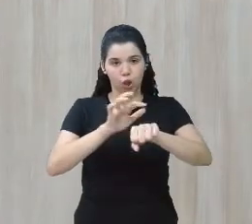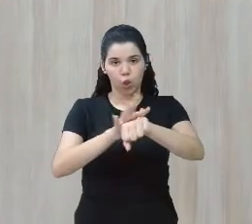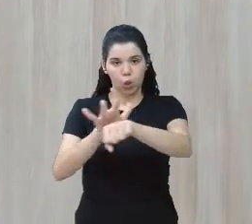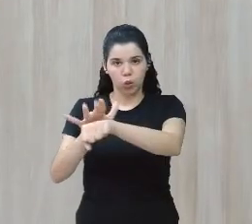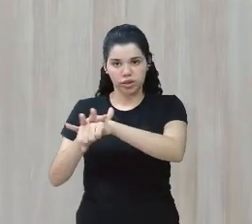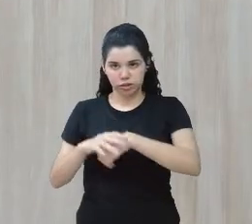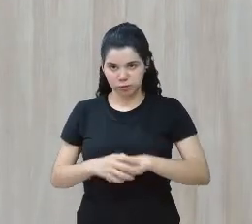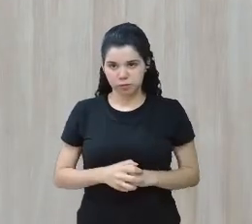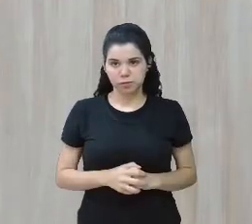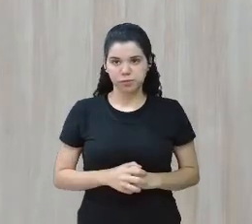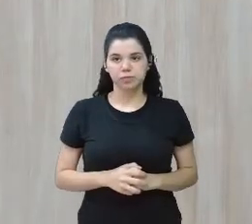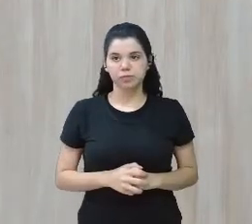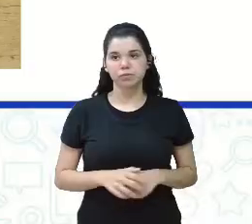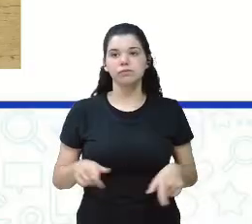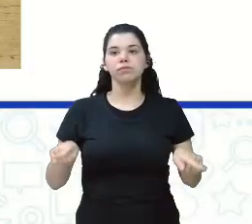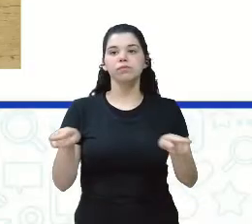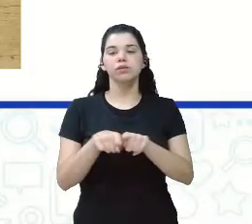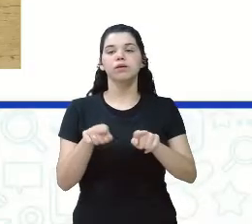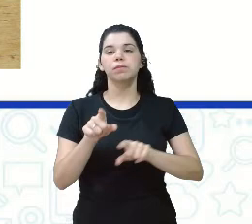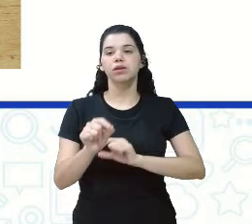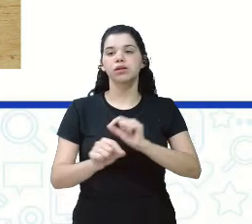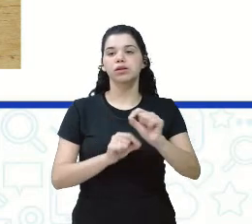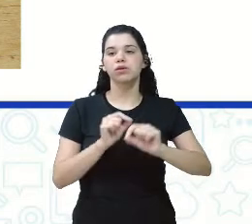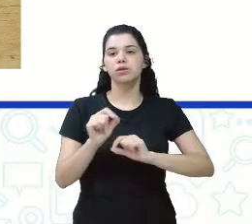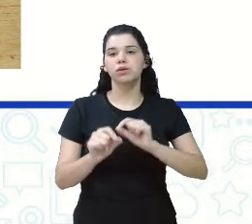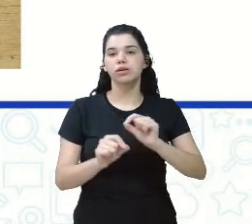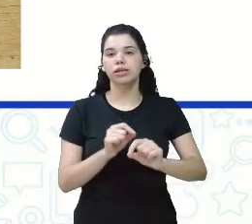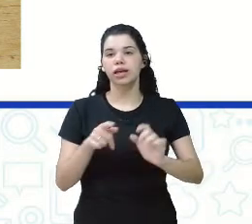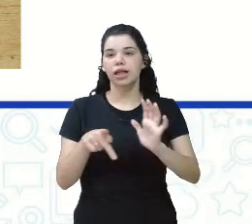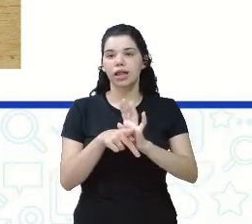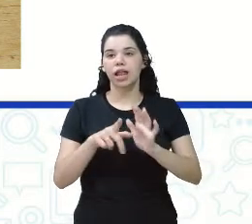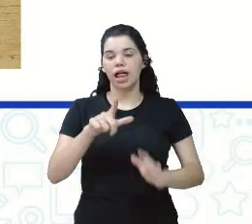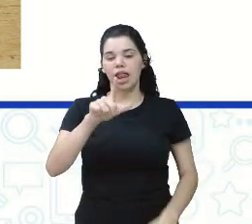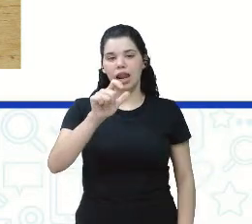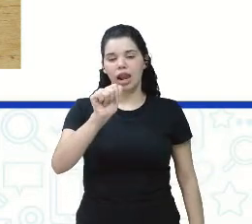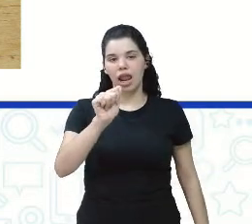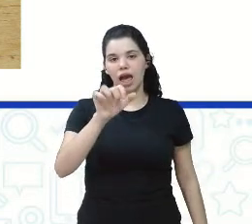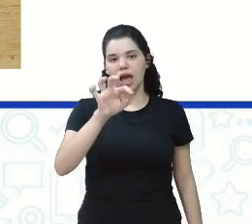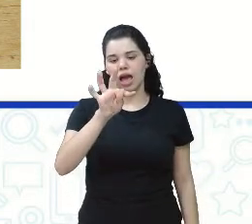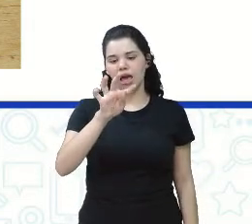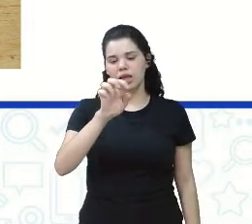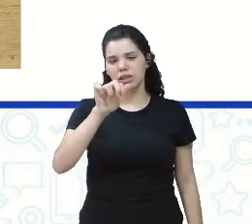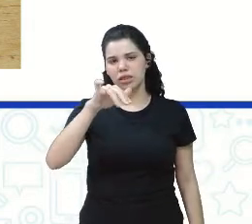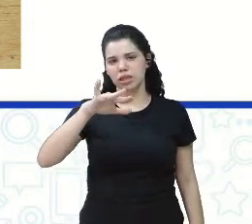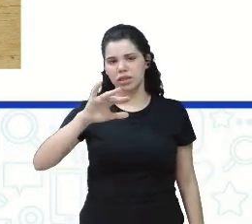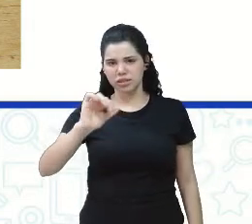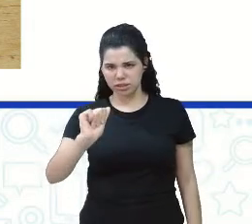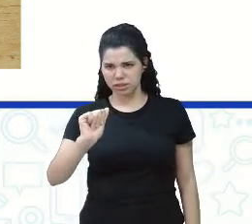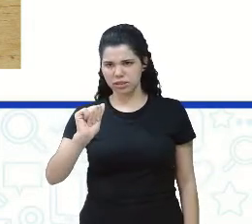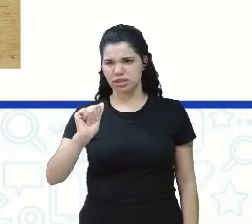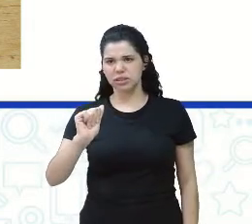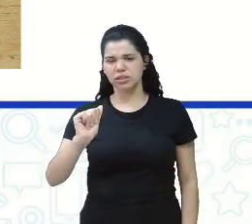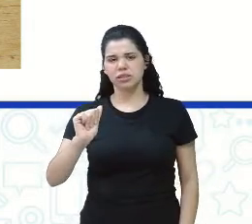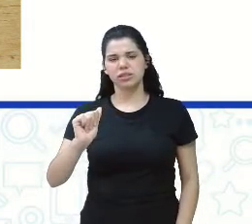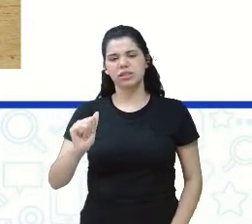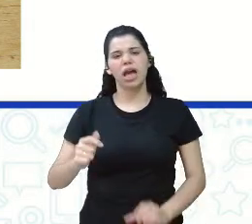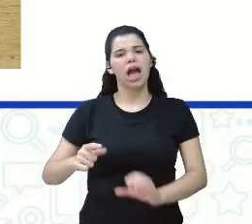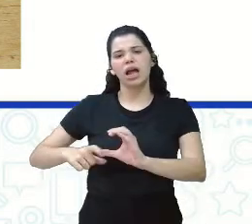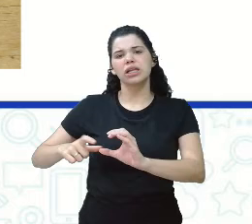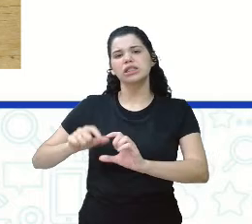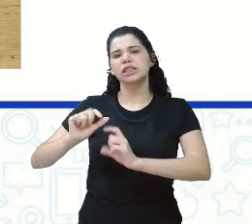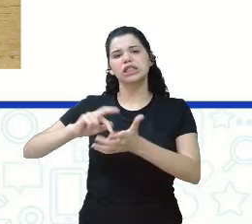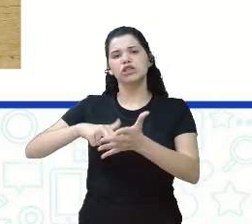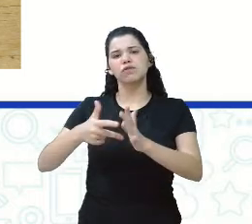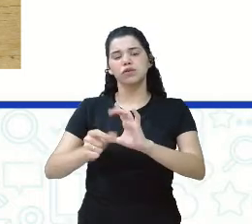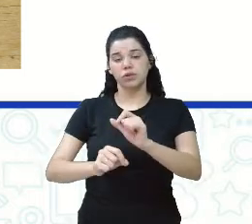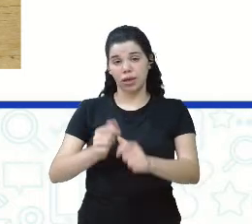E aqui a latência clínica. O que quer dizer latência clínica, né? Nessa fase, o